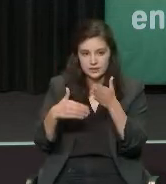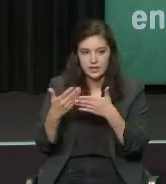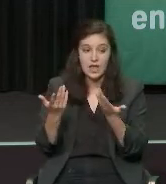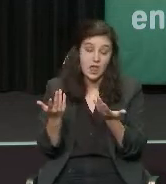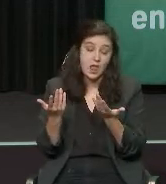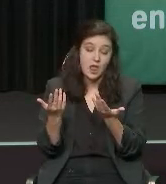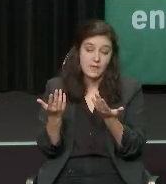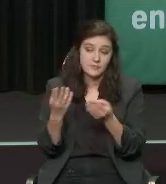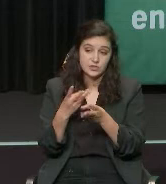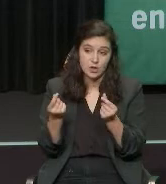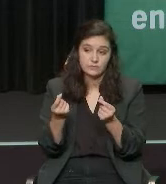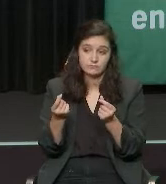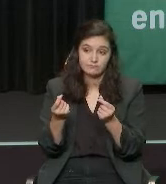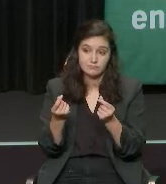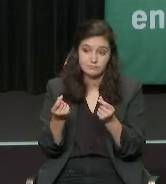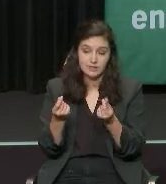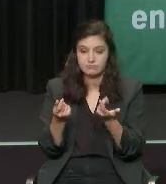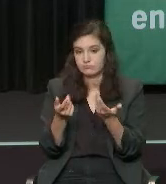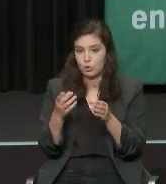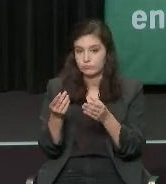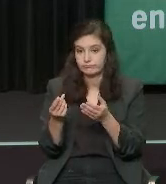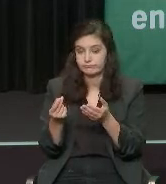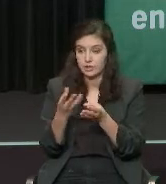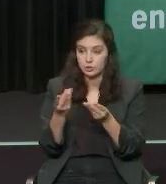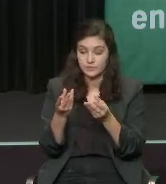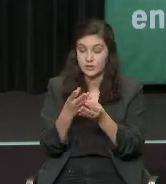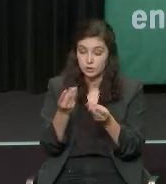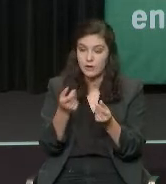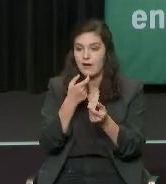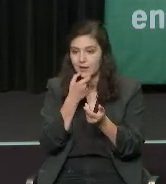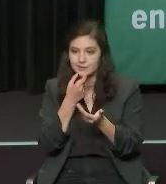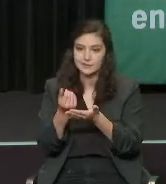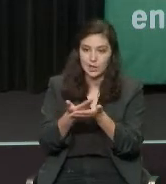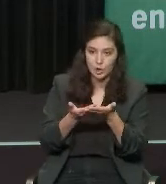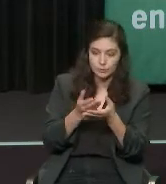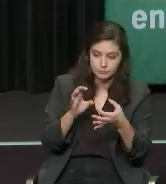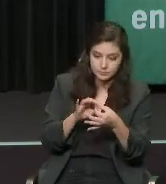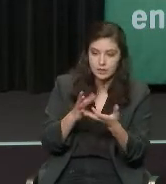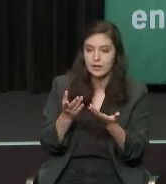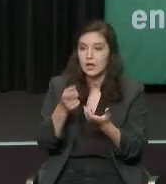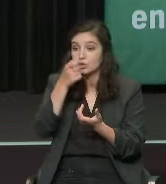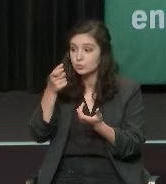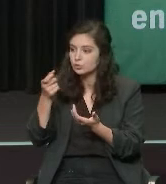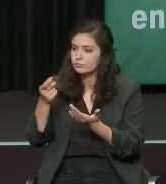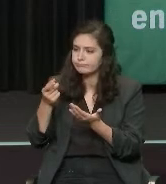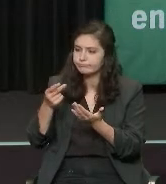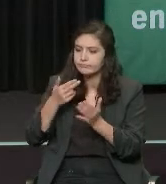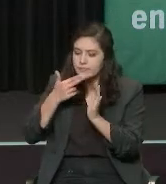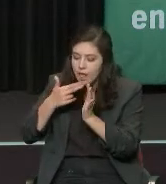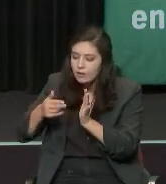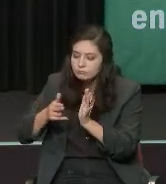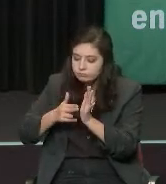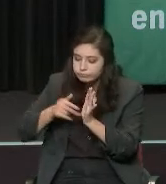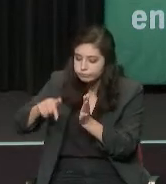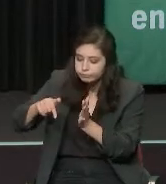resolve com soluções económicas que ajudem quem está no terreno a ter vidas decentes